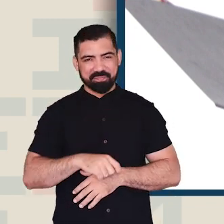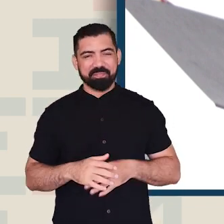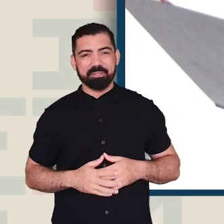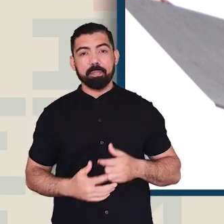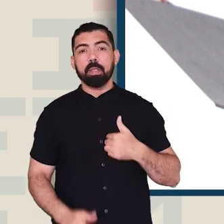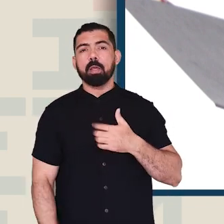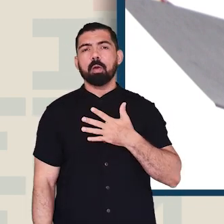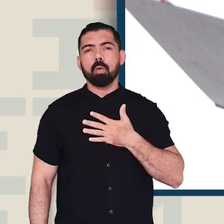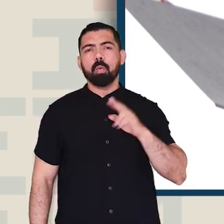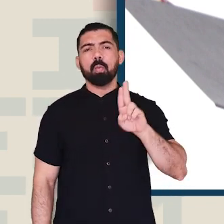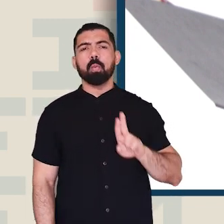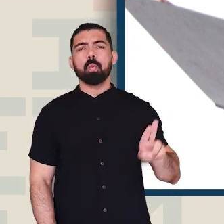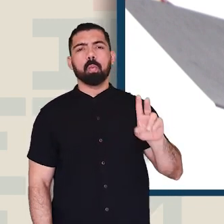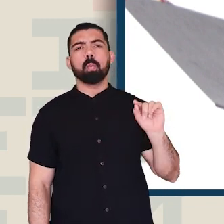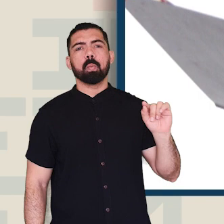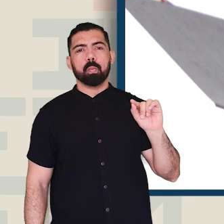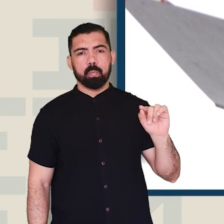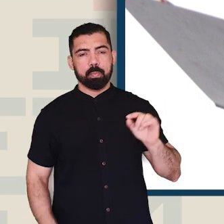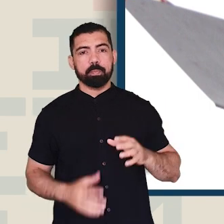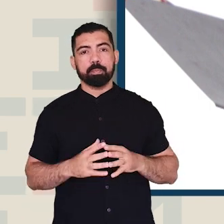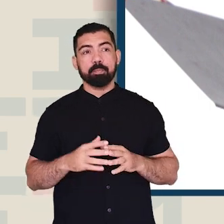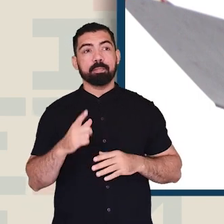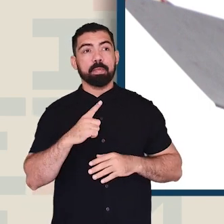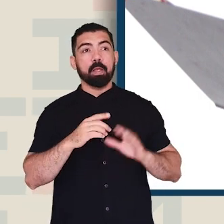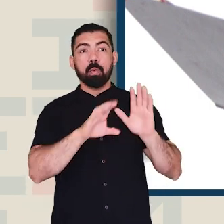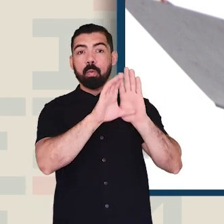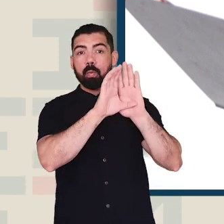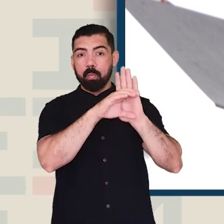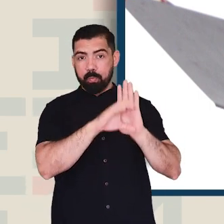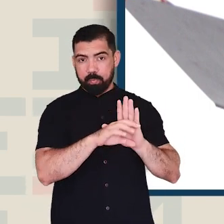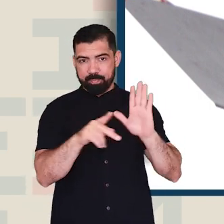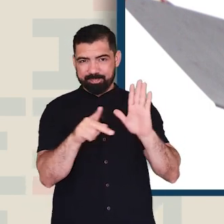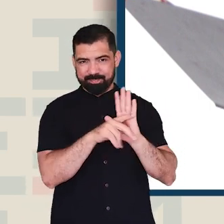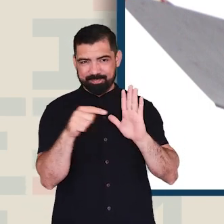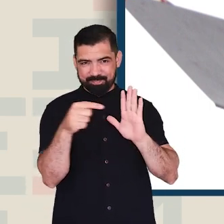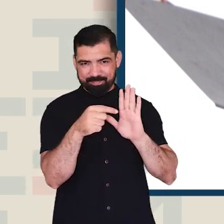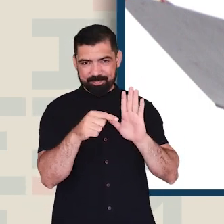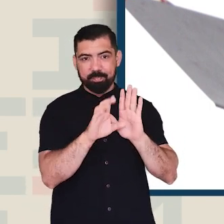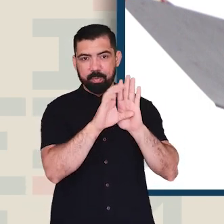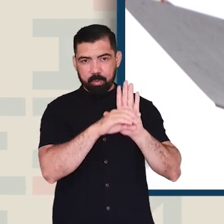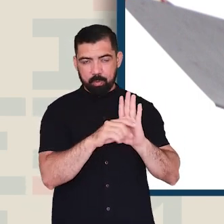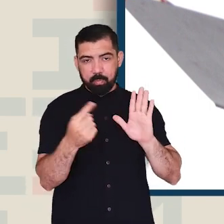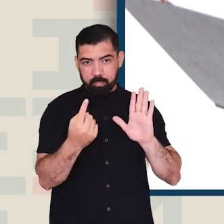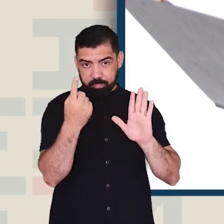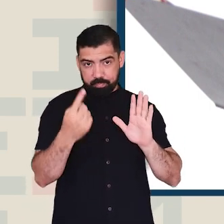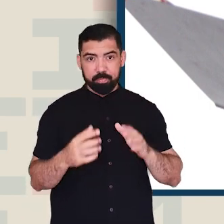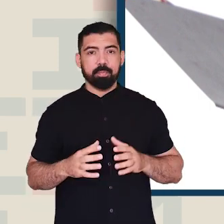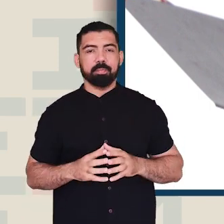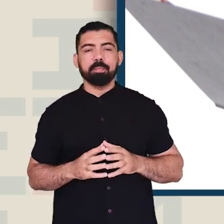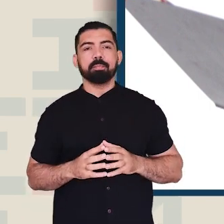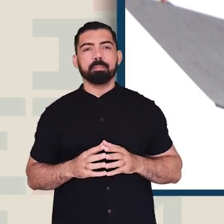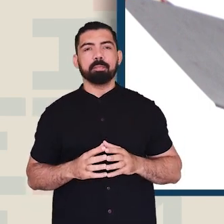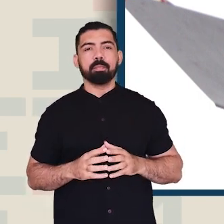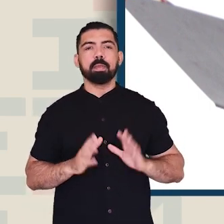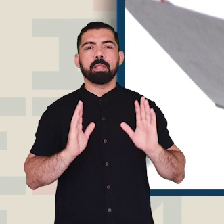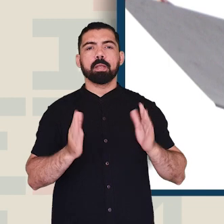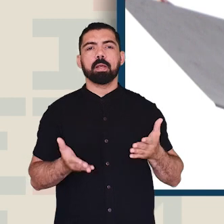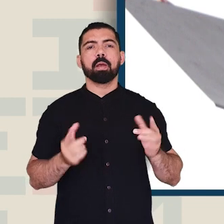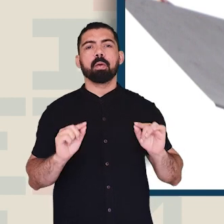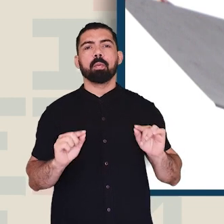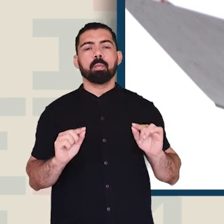gosto de usar um conceito do instrumento que foi passado